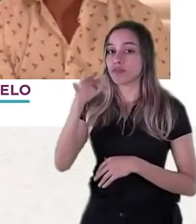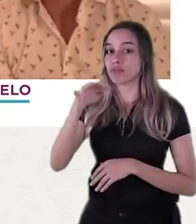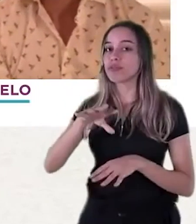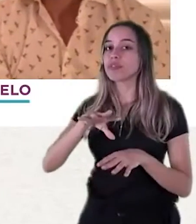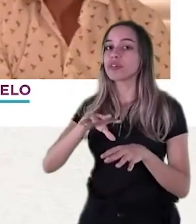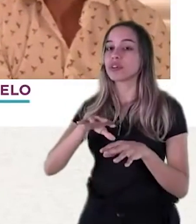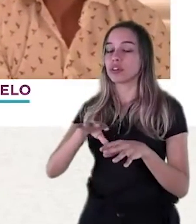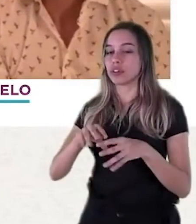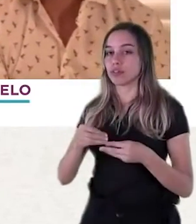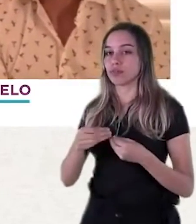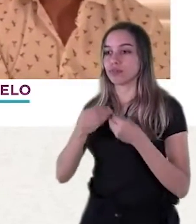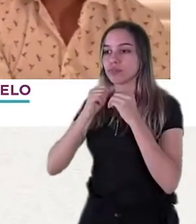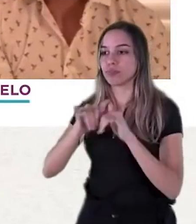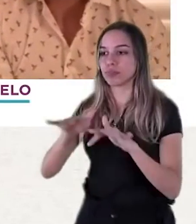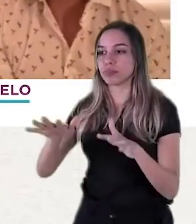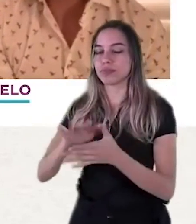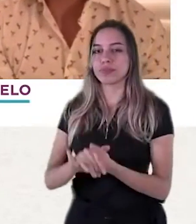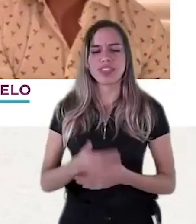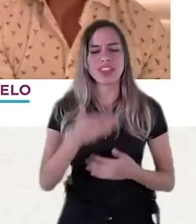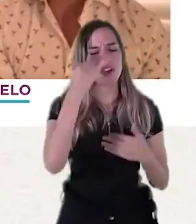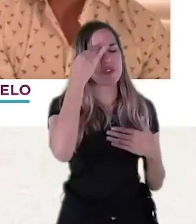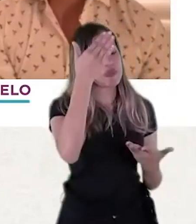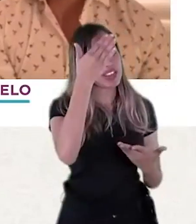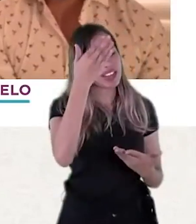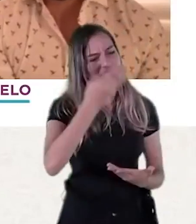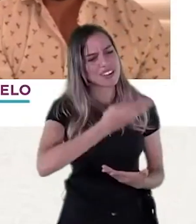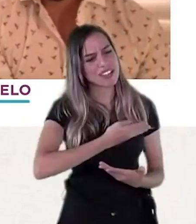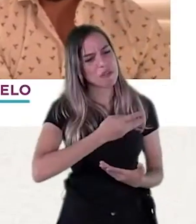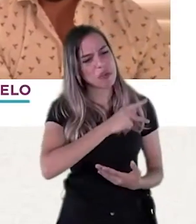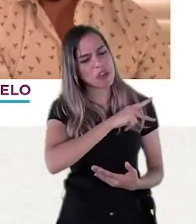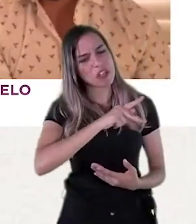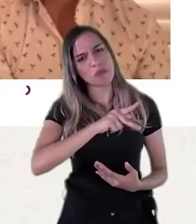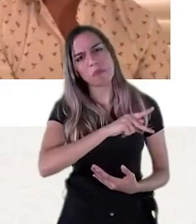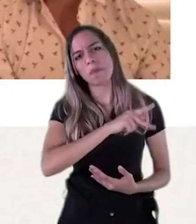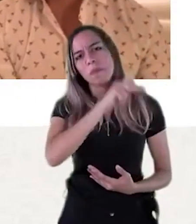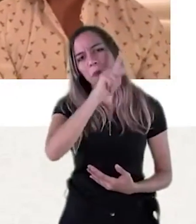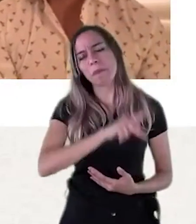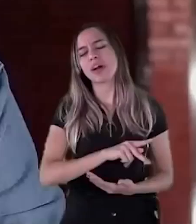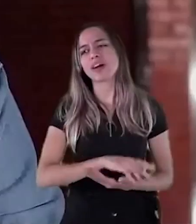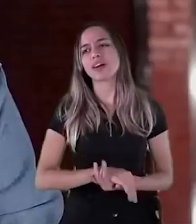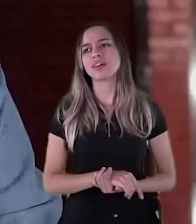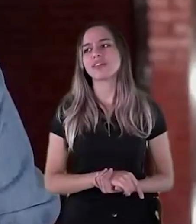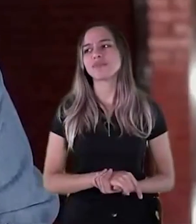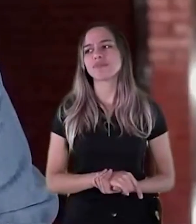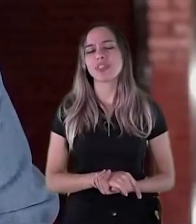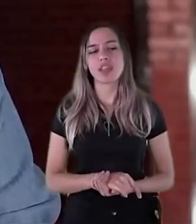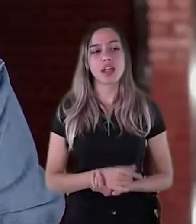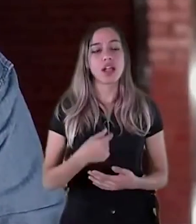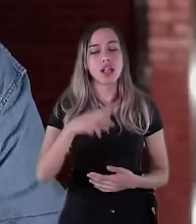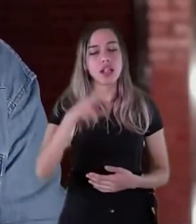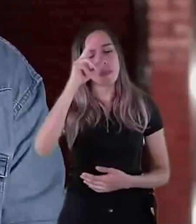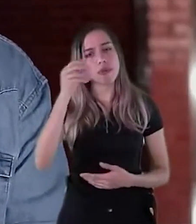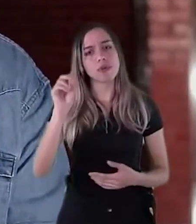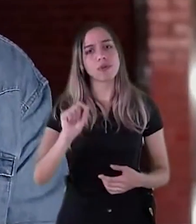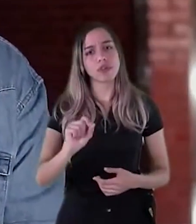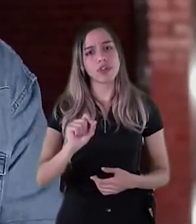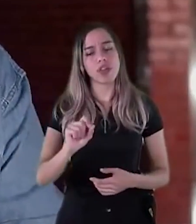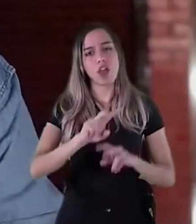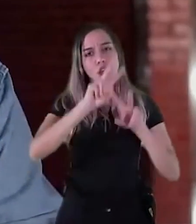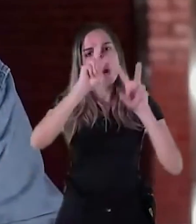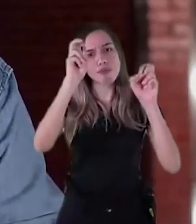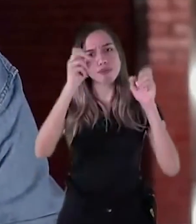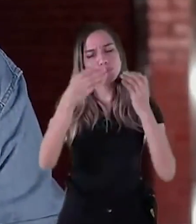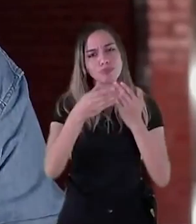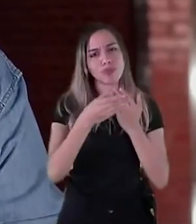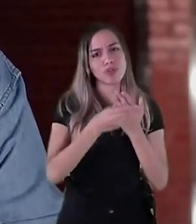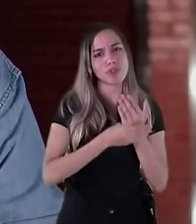meu querido amigo Padre Fábio de Mello. Lembro a todos que o motivo desse nosso encontro é o livro A Hora